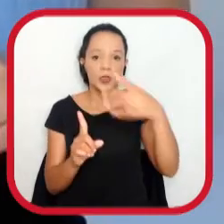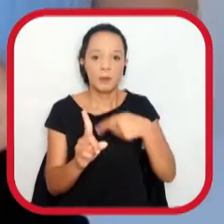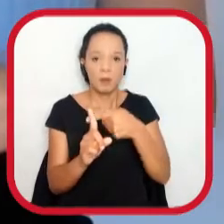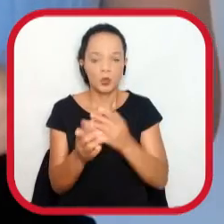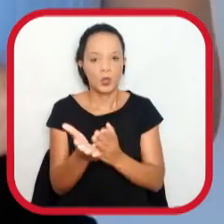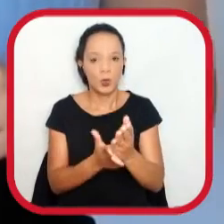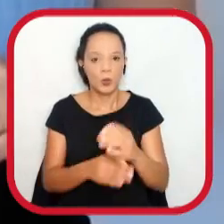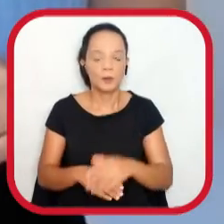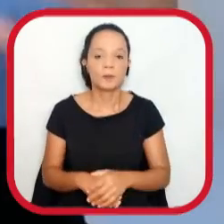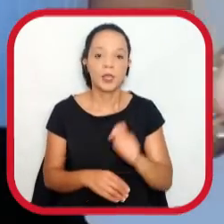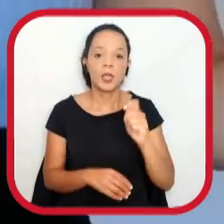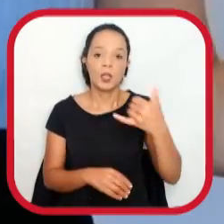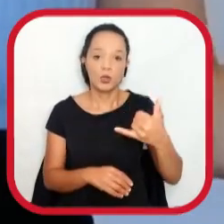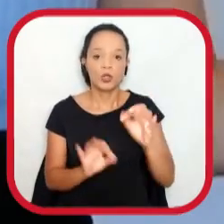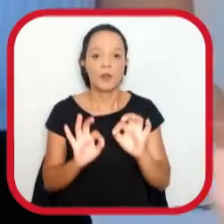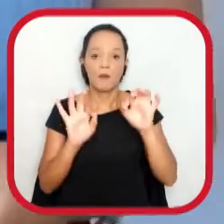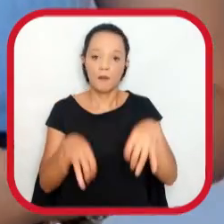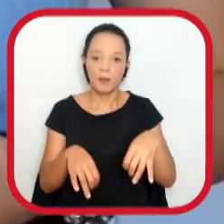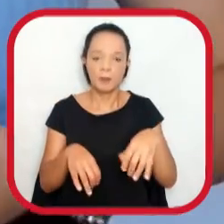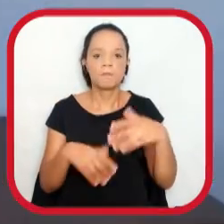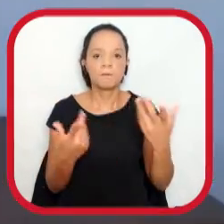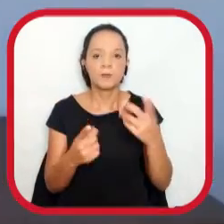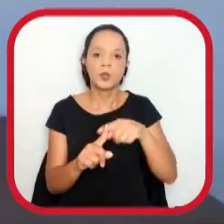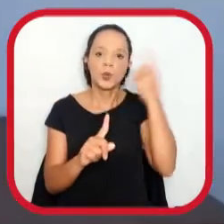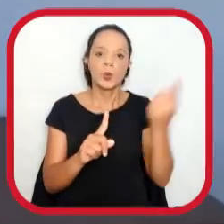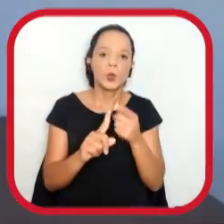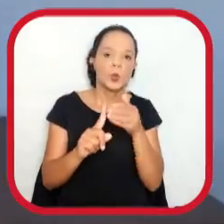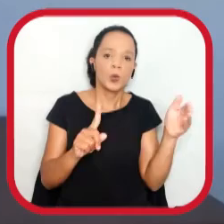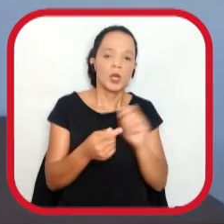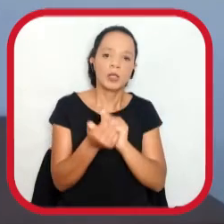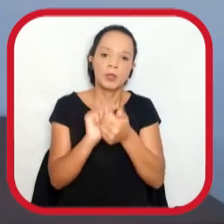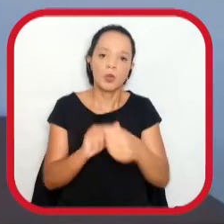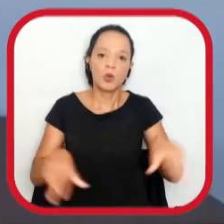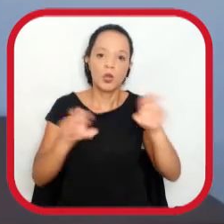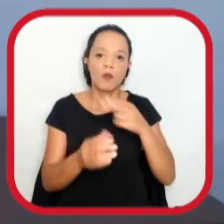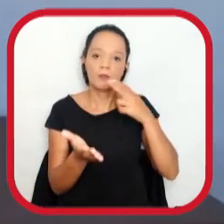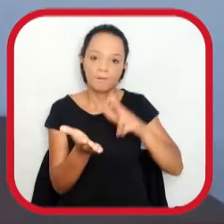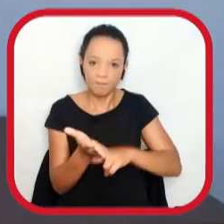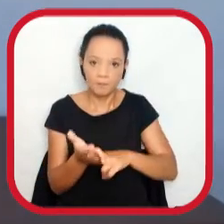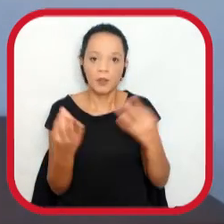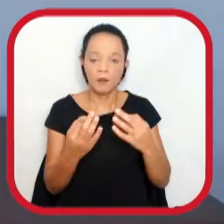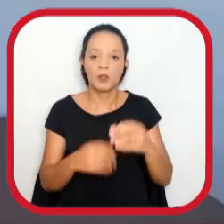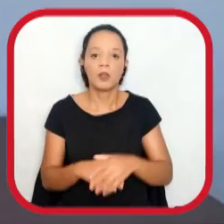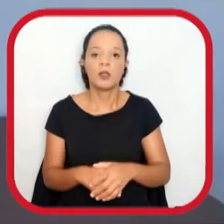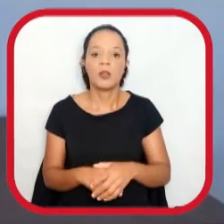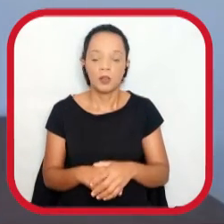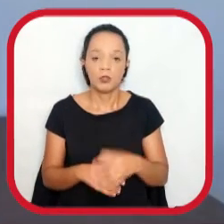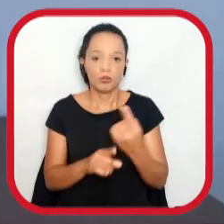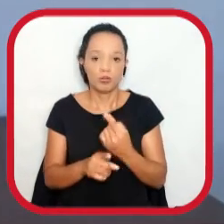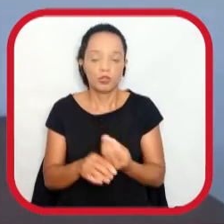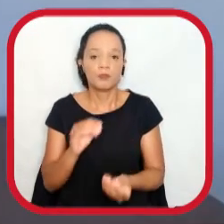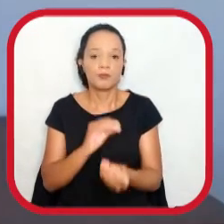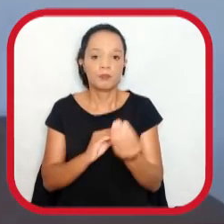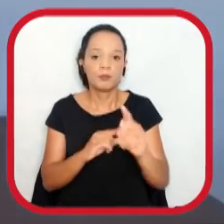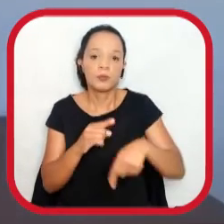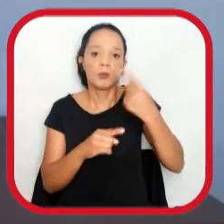LGBTI+, continua. O E2 fecha assim as portas de uma temporada marcada pela adaptação a uma nova realidade. Os episódios